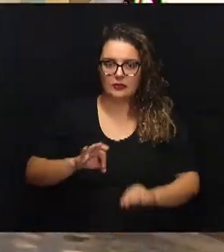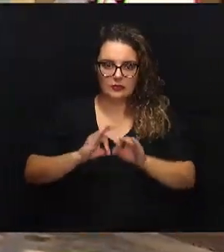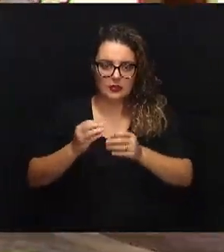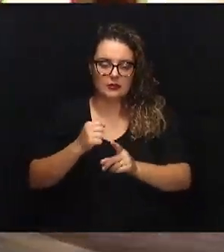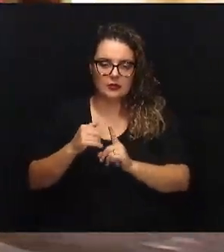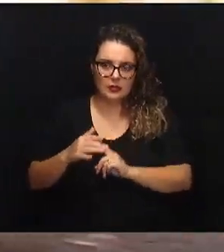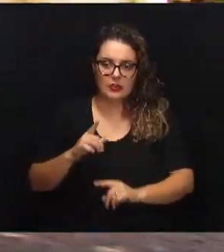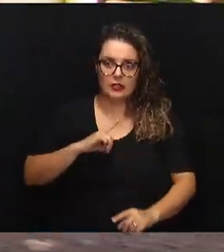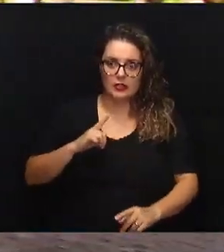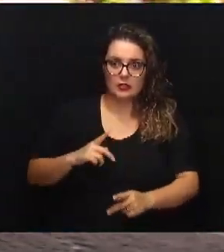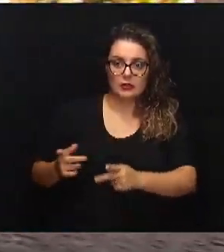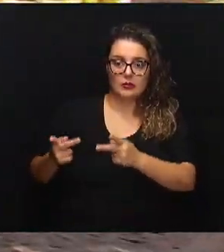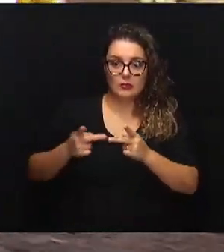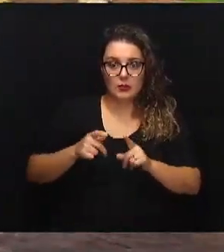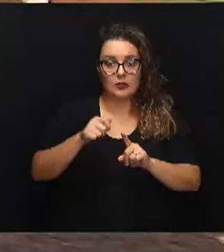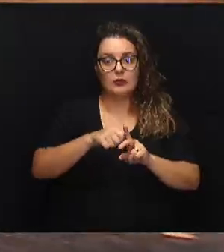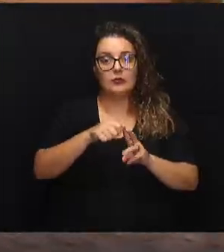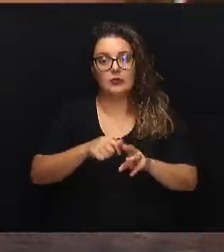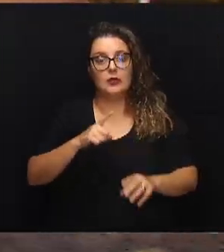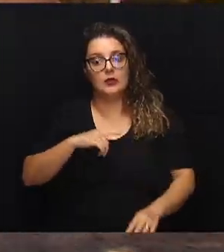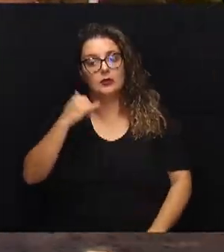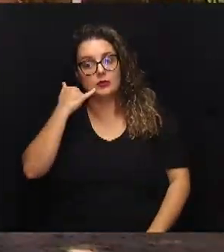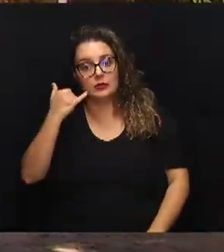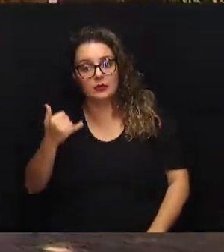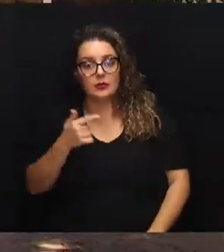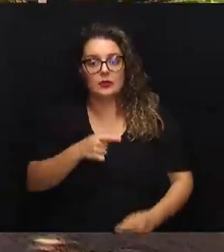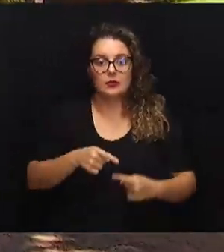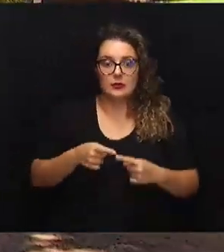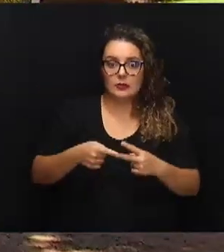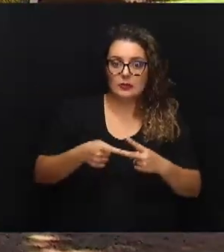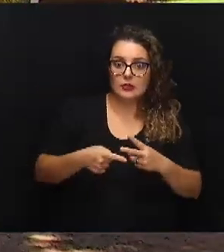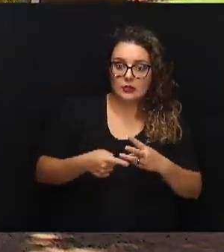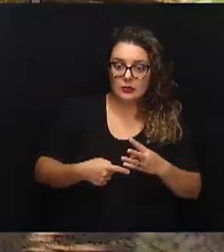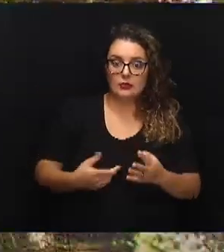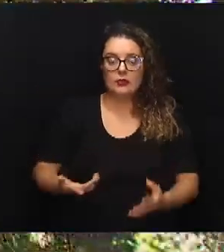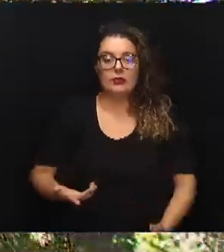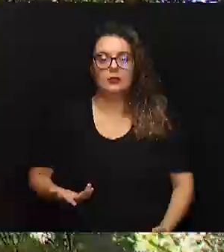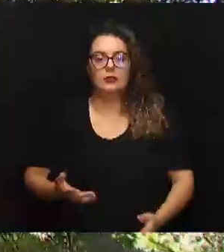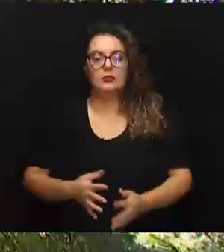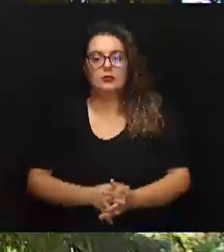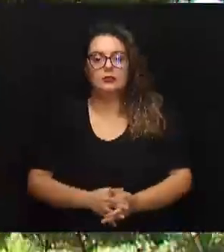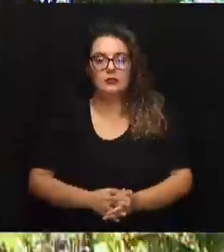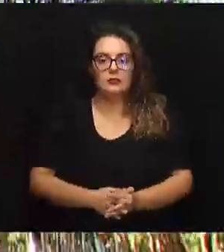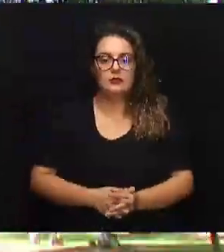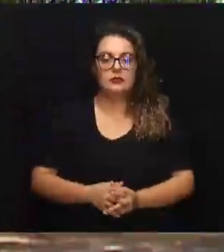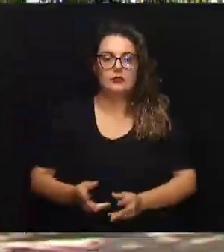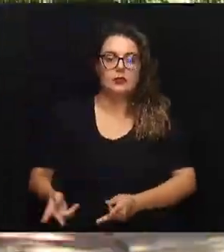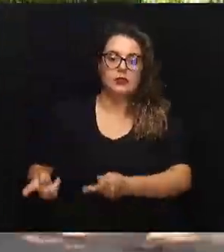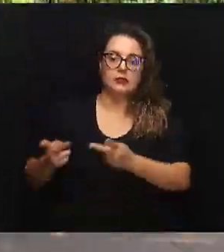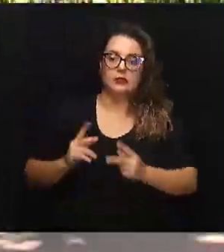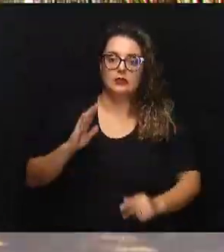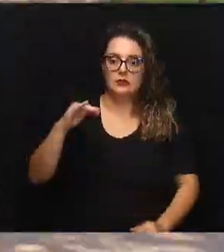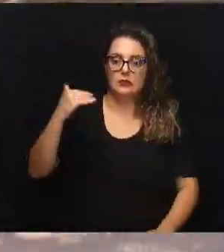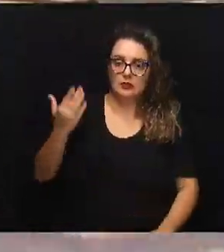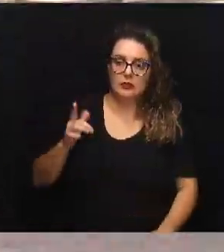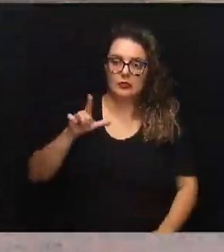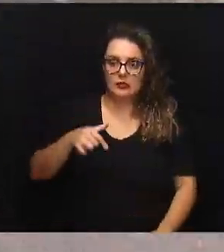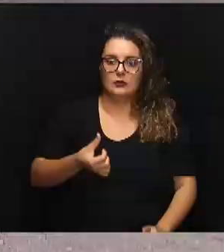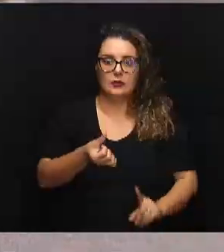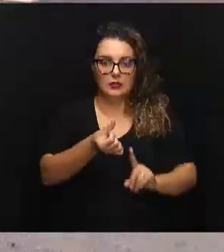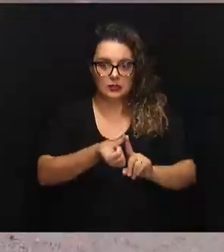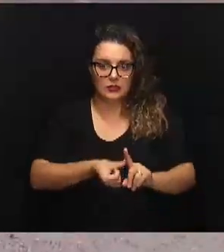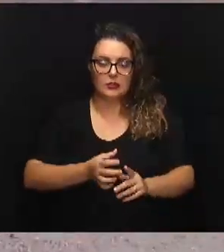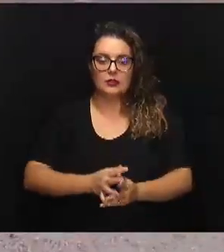eles tenham uma visita mensal, tem ligações semanais, né? Mas visita mesmo fora, depois de 6 meses,